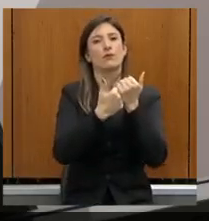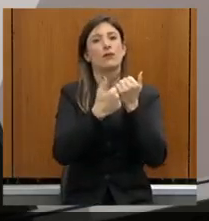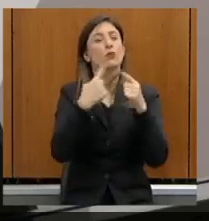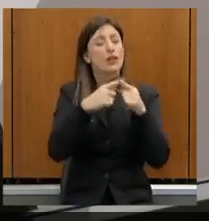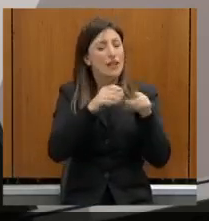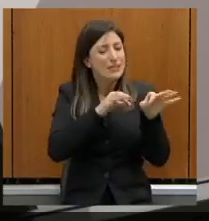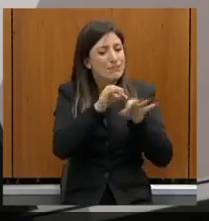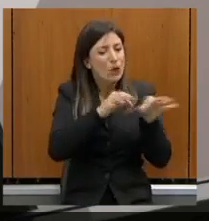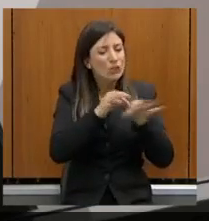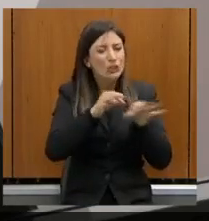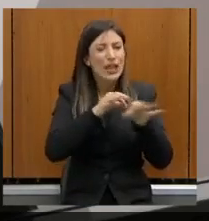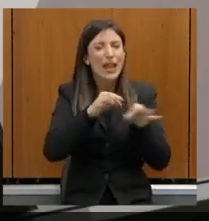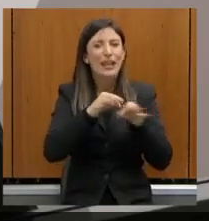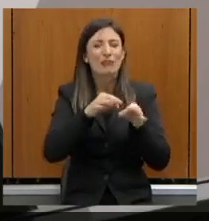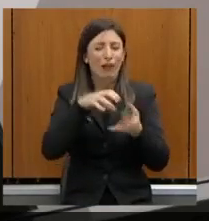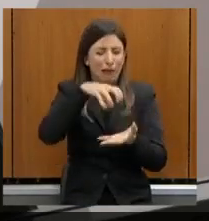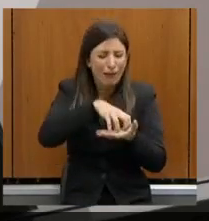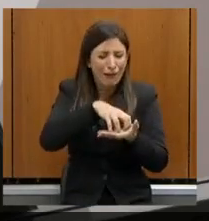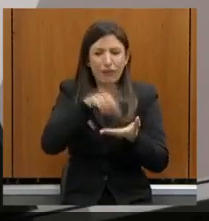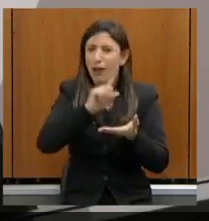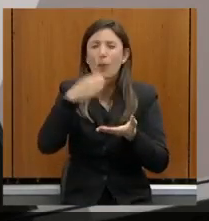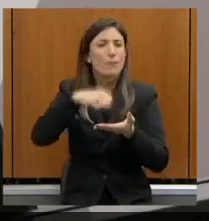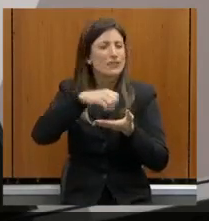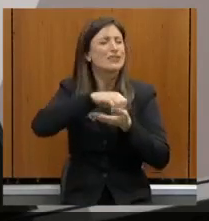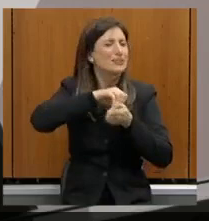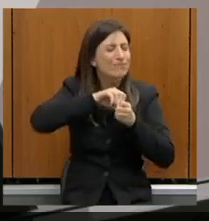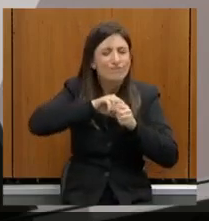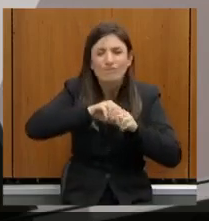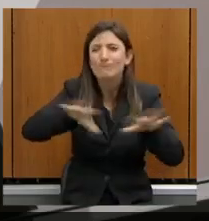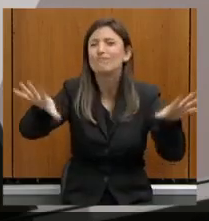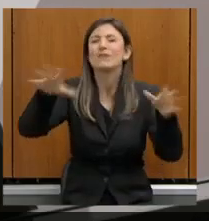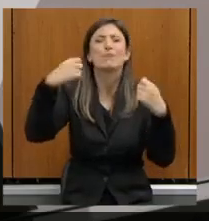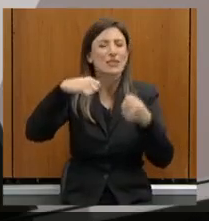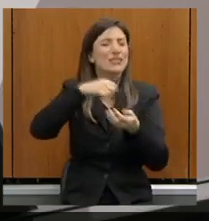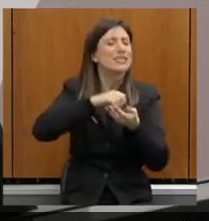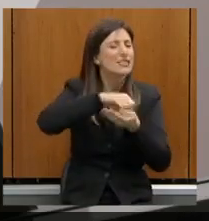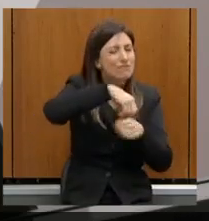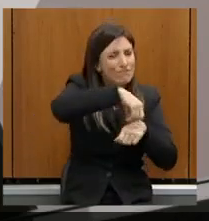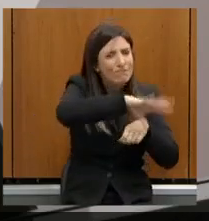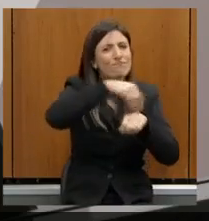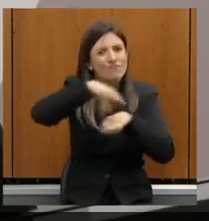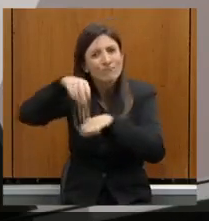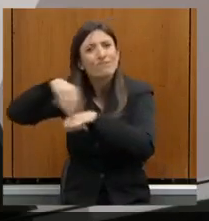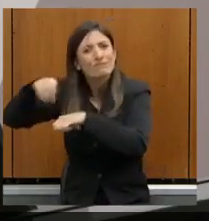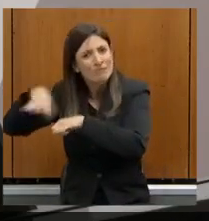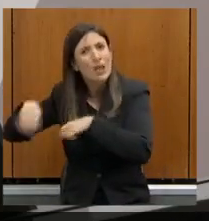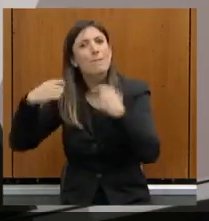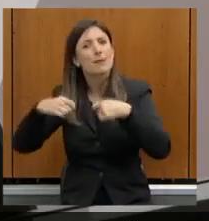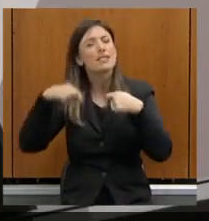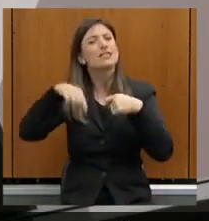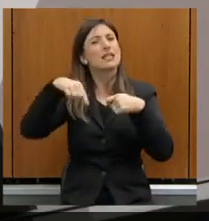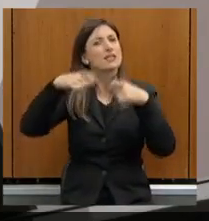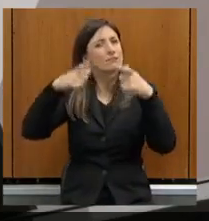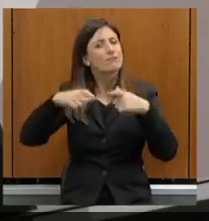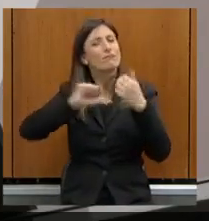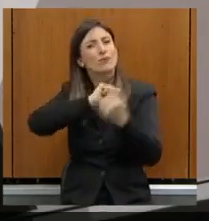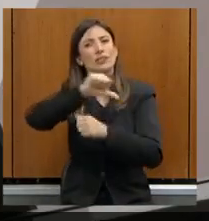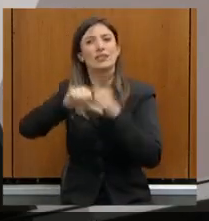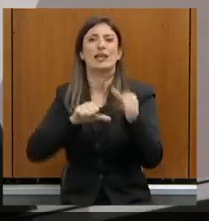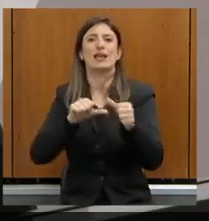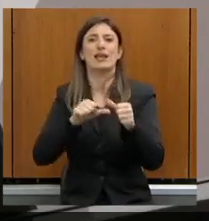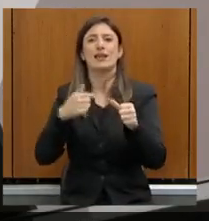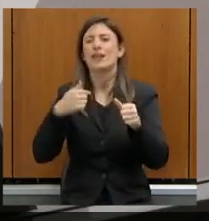descentralização que precisam de mudanças legais dessa casa. Faça um apelo para que nos